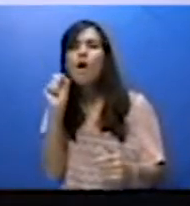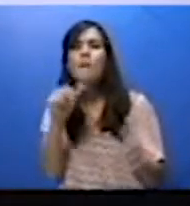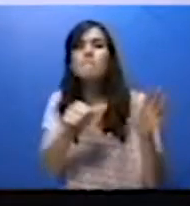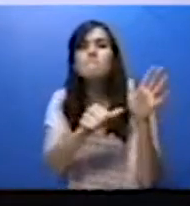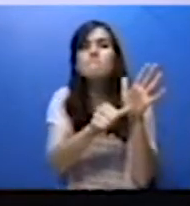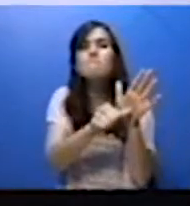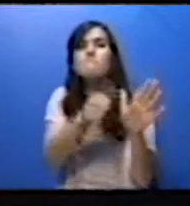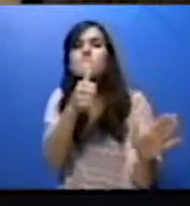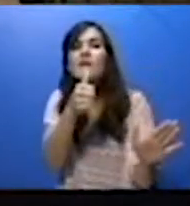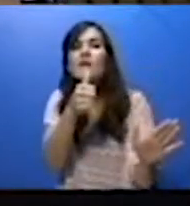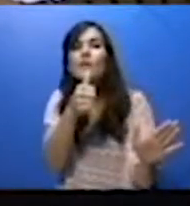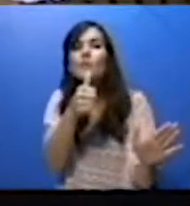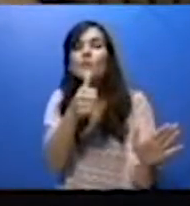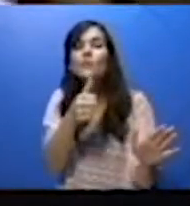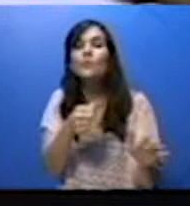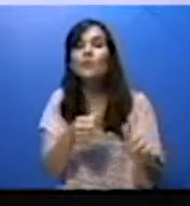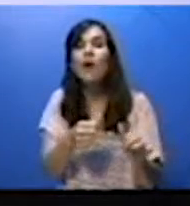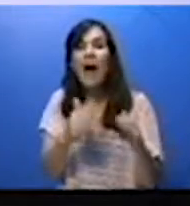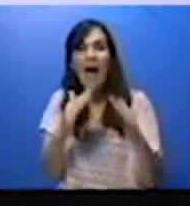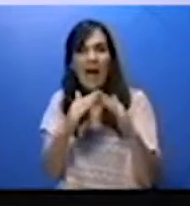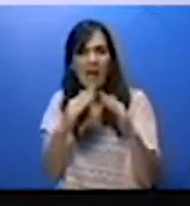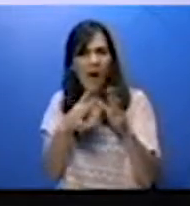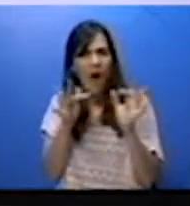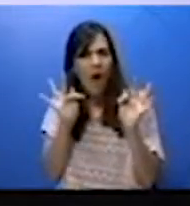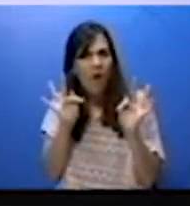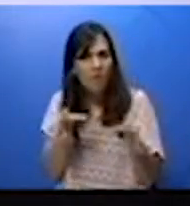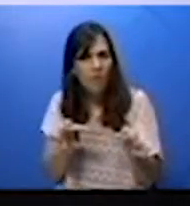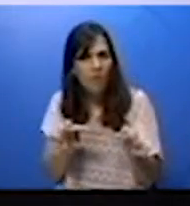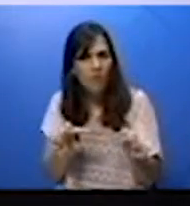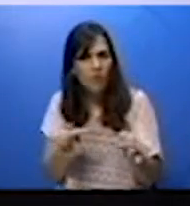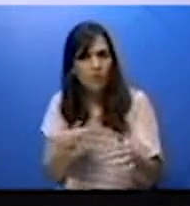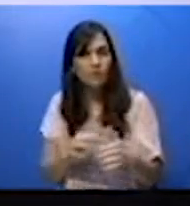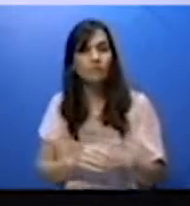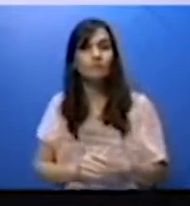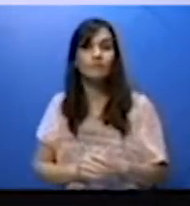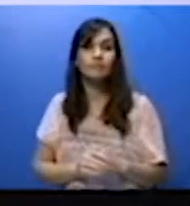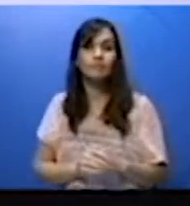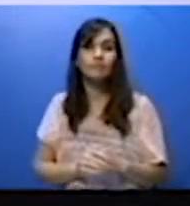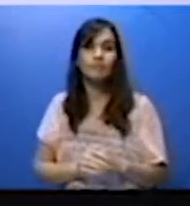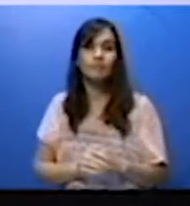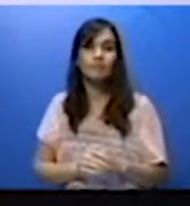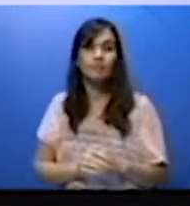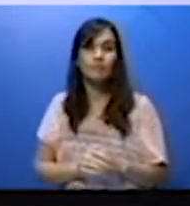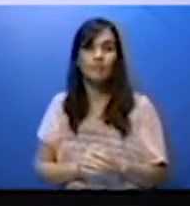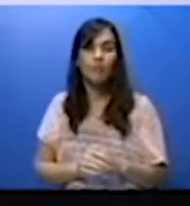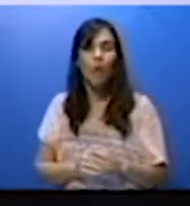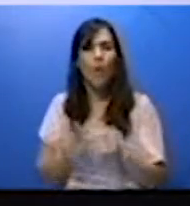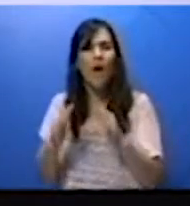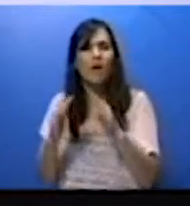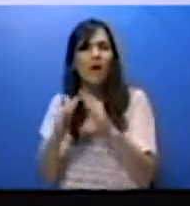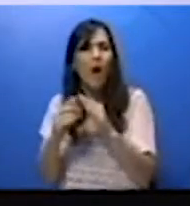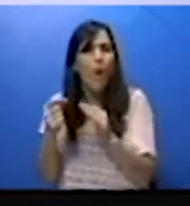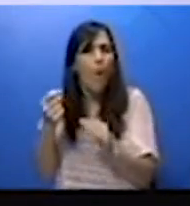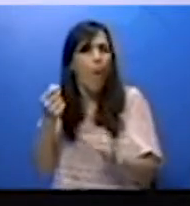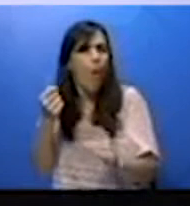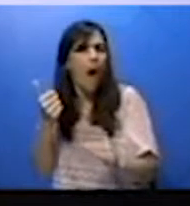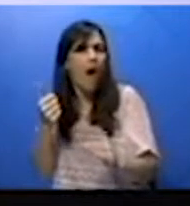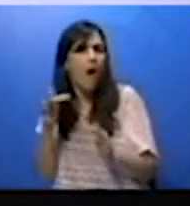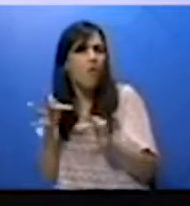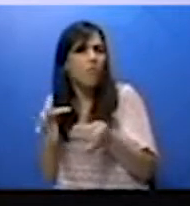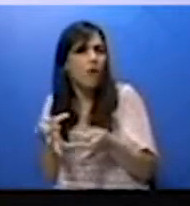primeiro apareceu a casa pronta tá aqui a casa que levantada ou